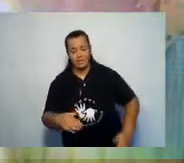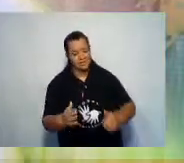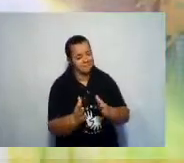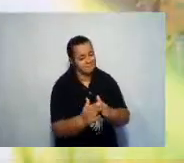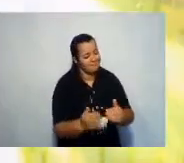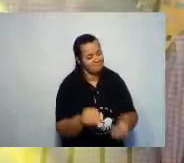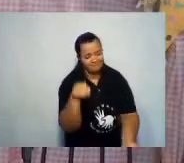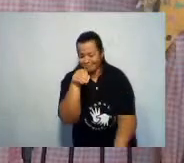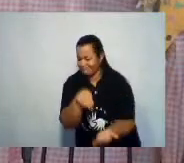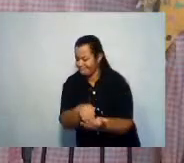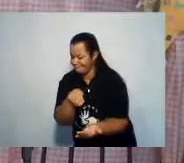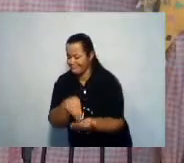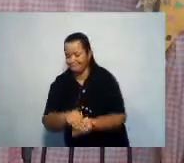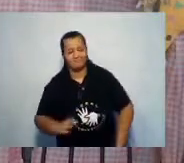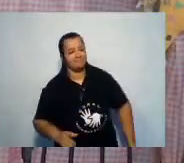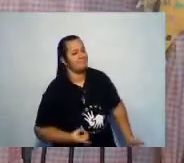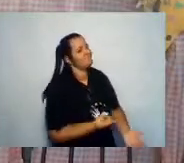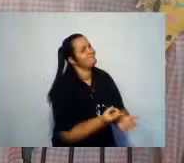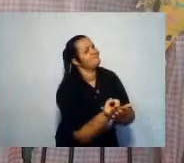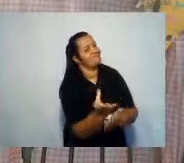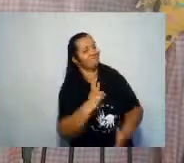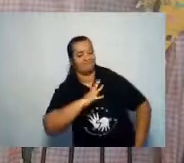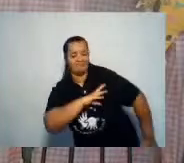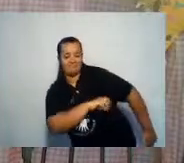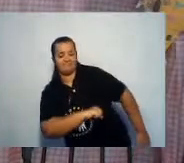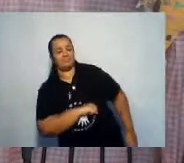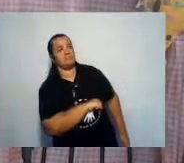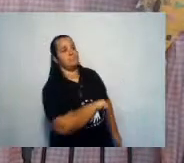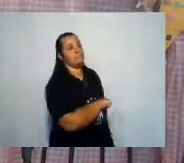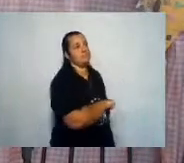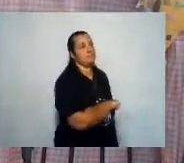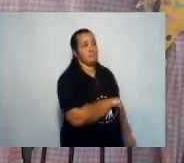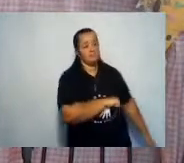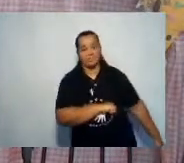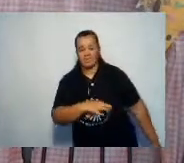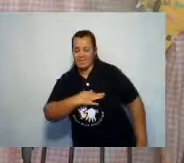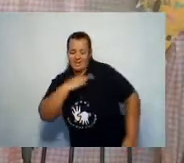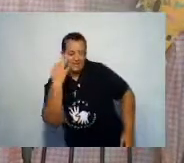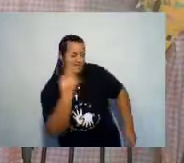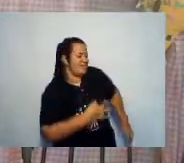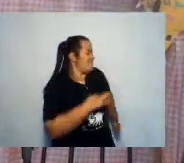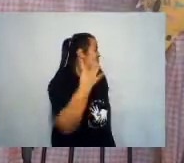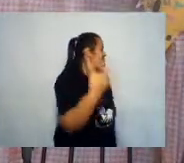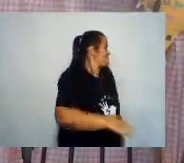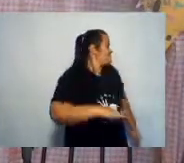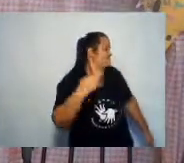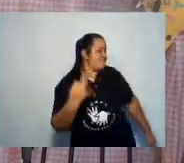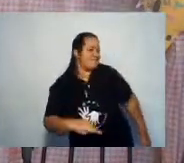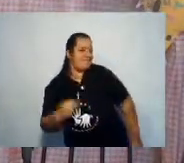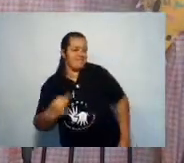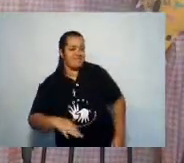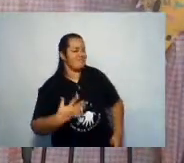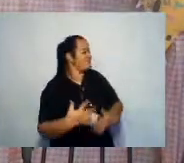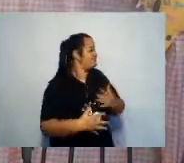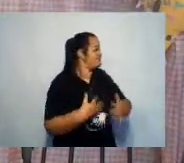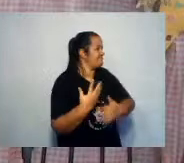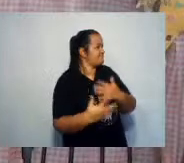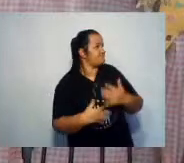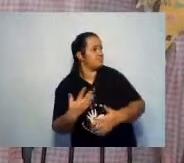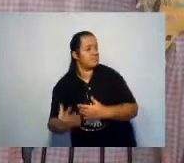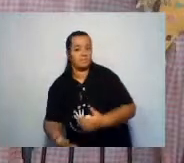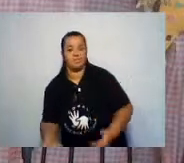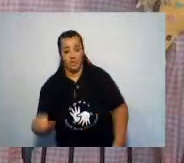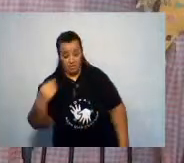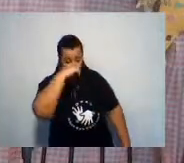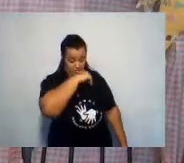amor. Esse é o último pedido, apelo de quem ama. Tá doendo demais essa insegurança.